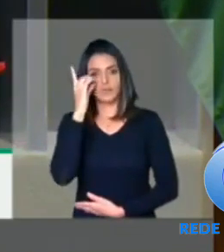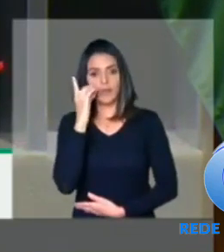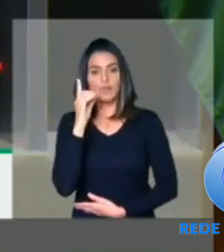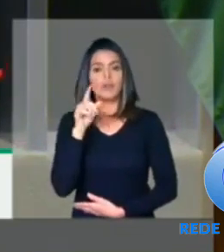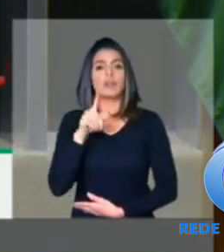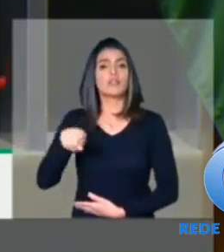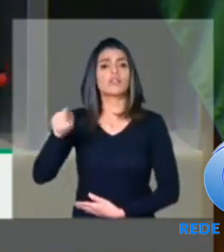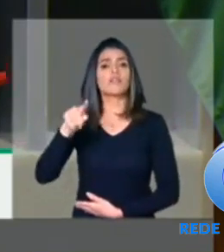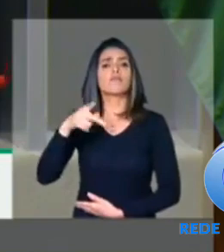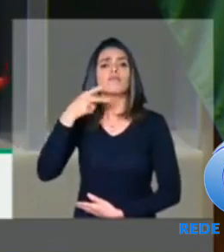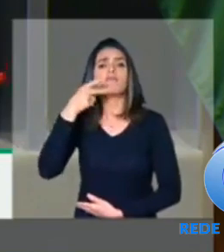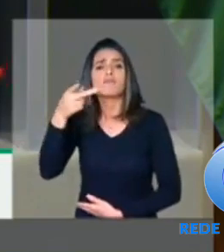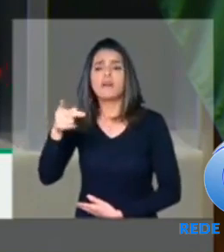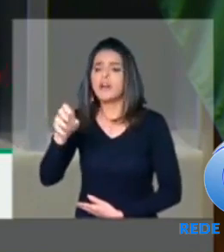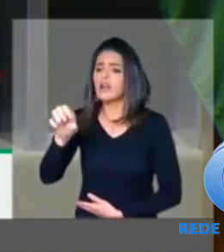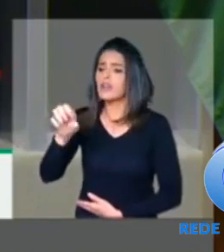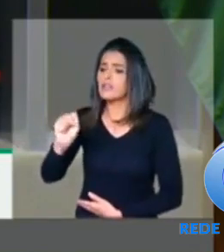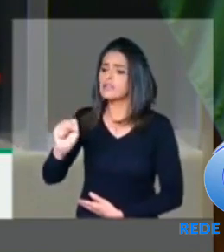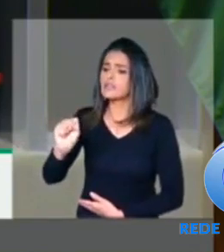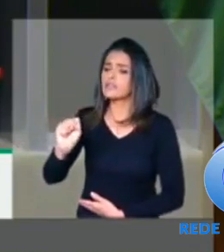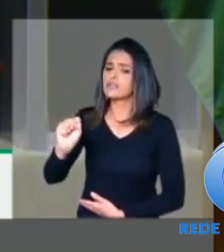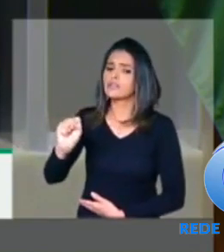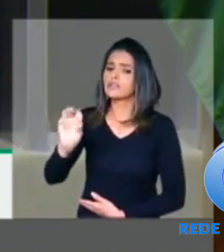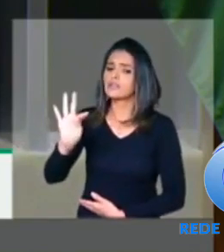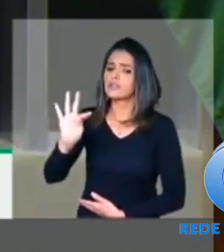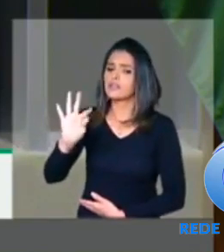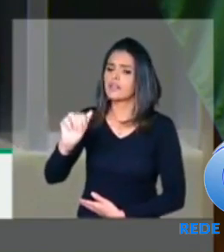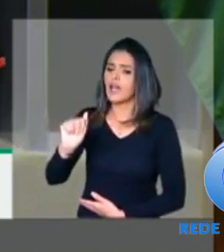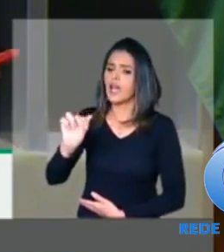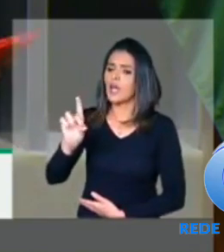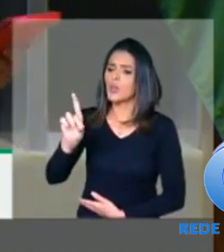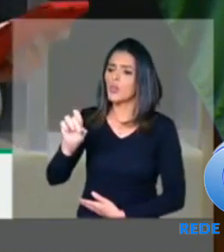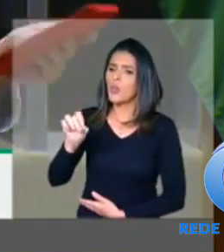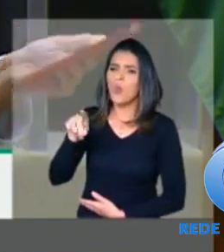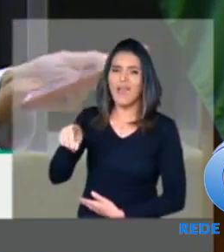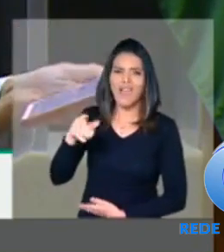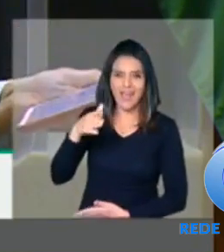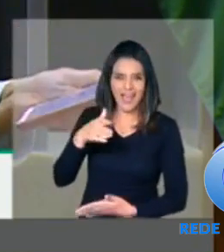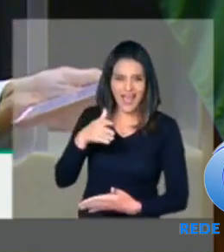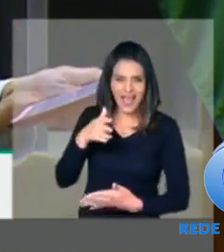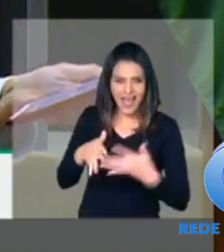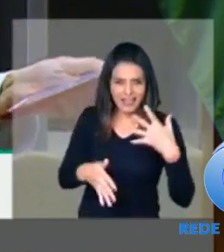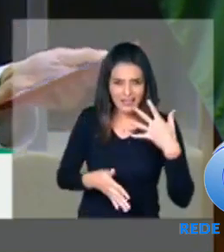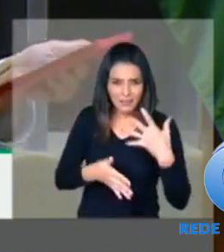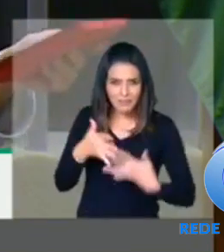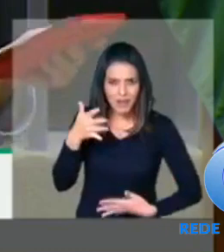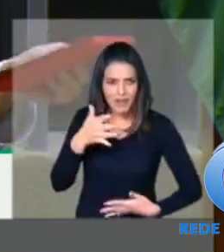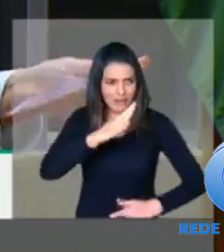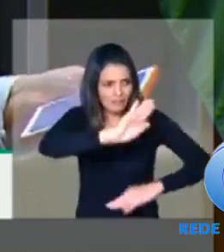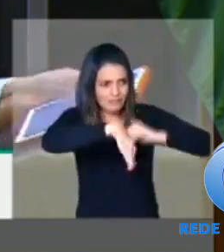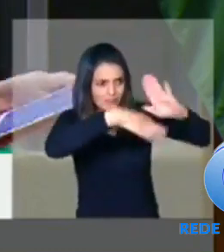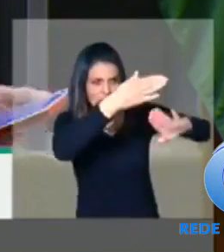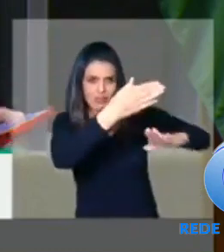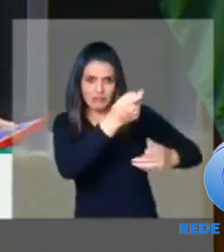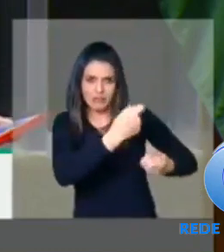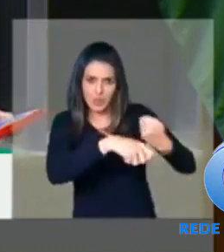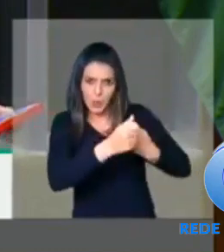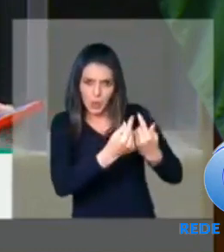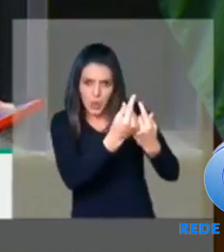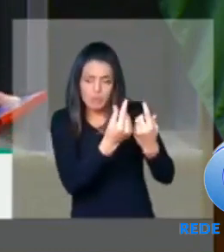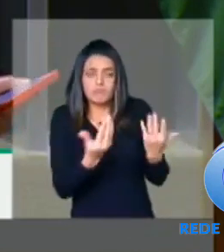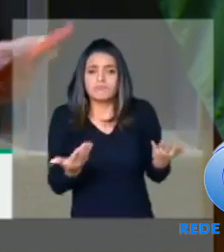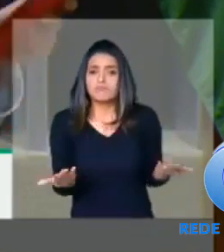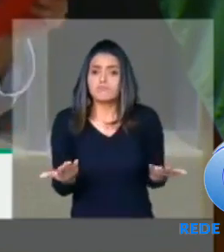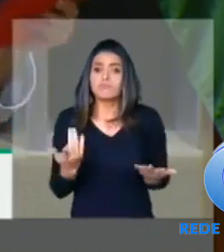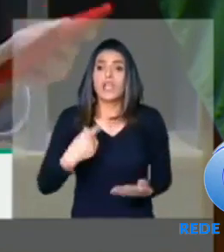como sendo um obstáculo ao desenvolvimento econômico. Nós aqui estamos vivendo uma falsa